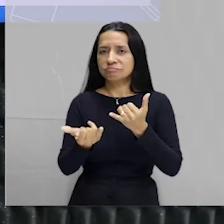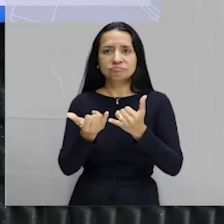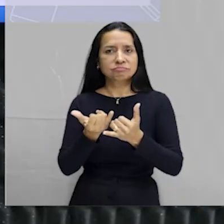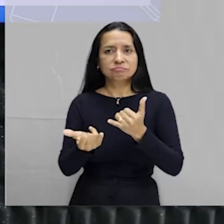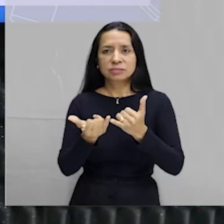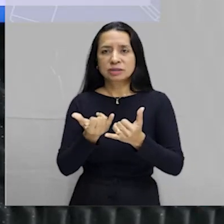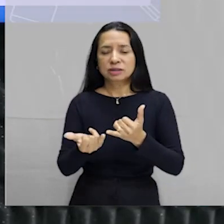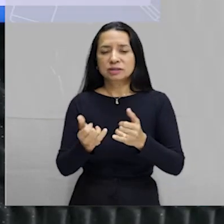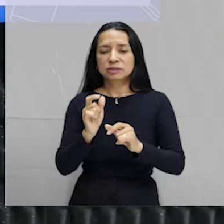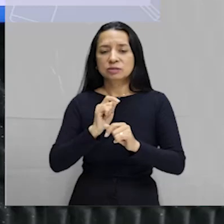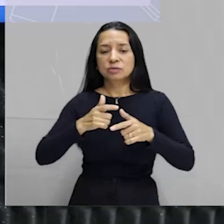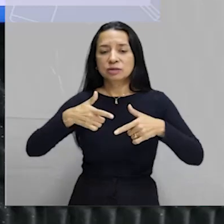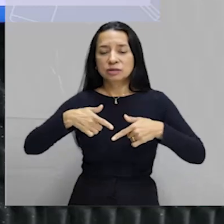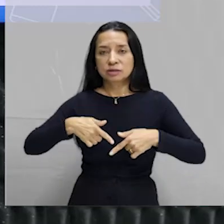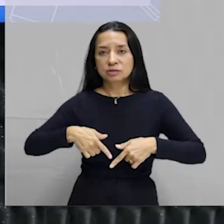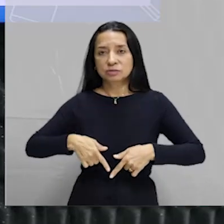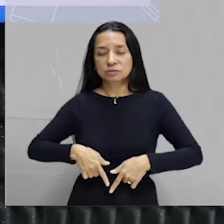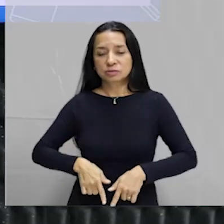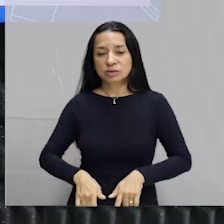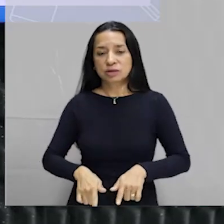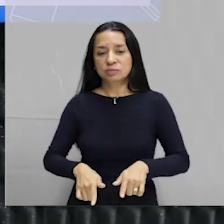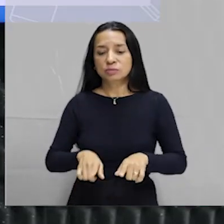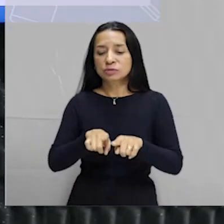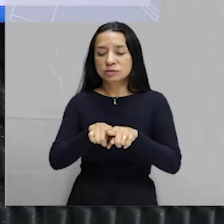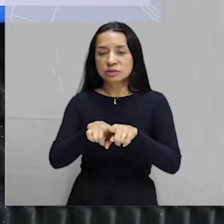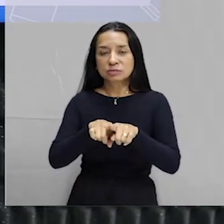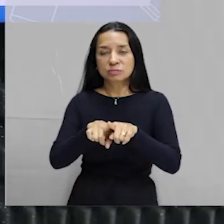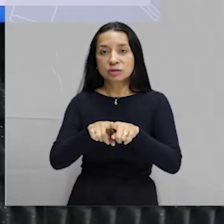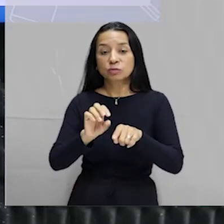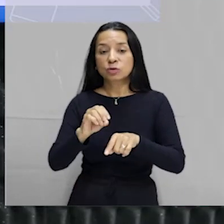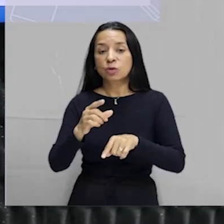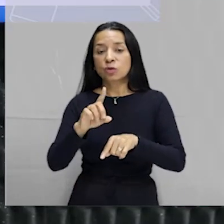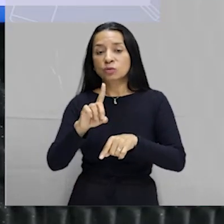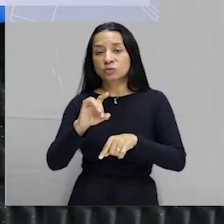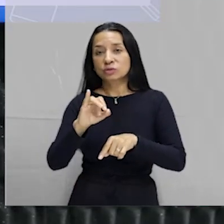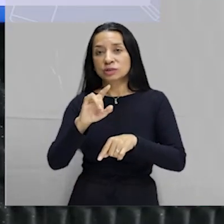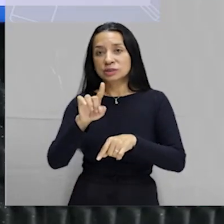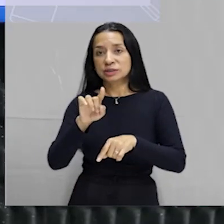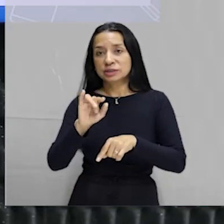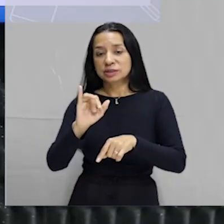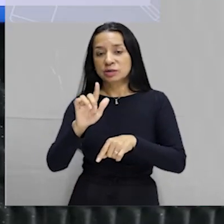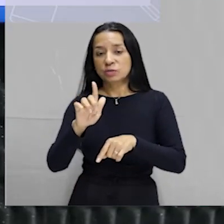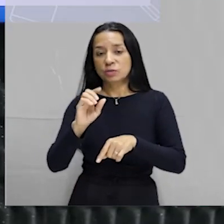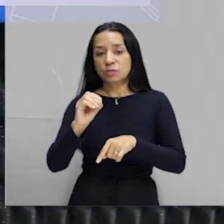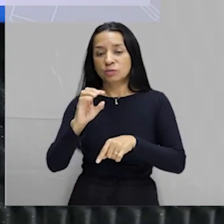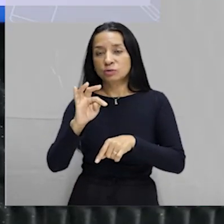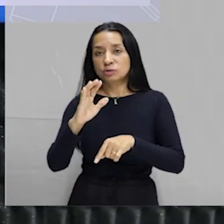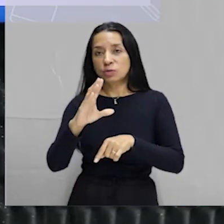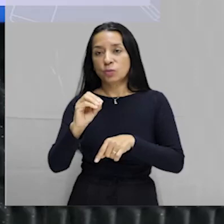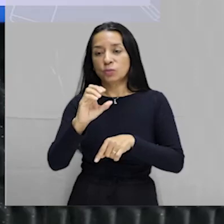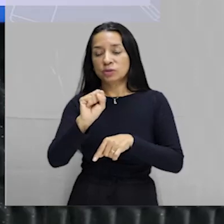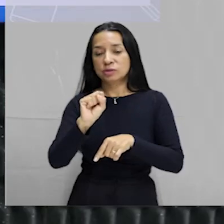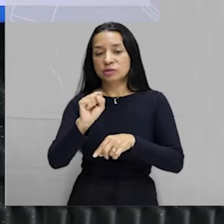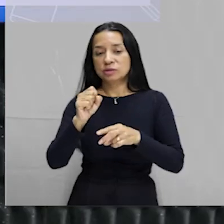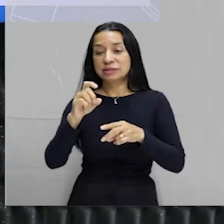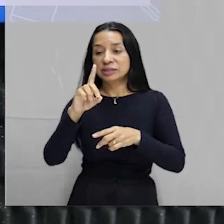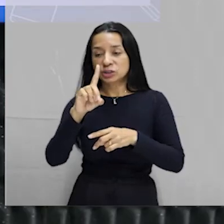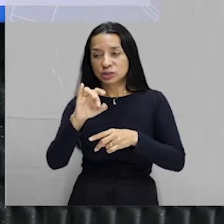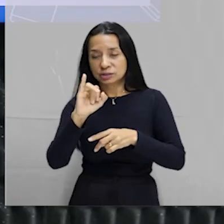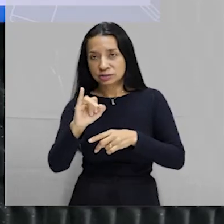ou dizigótico. Então, por que é chamado de dizigótico? Di significa